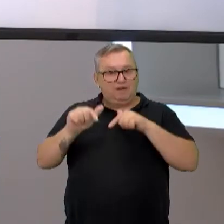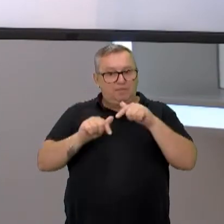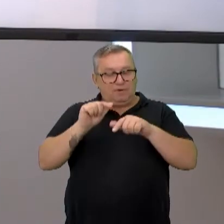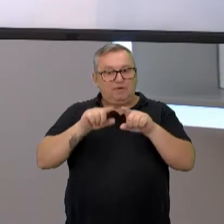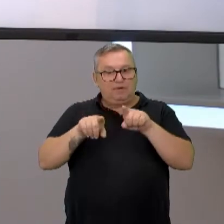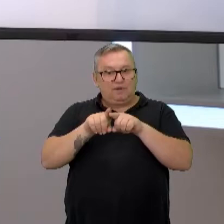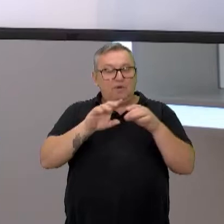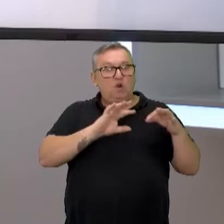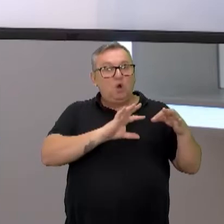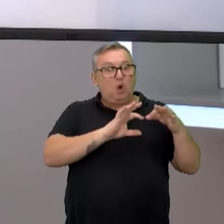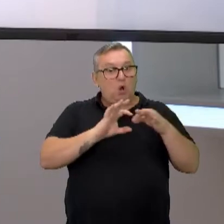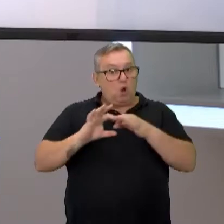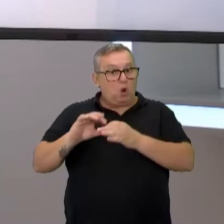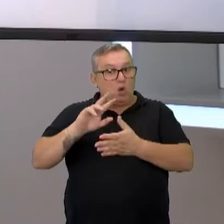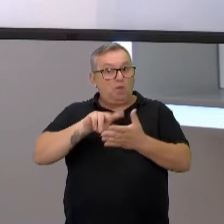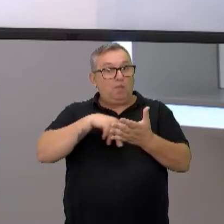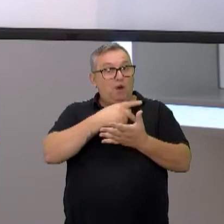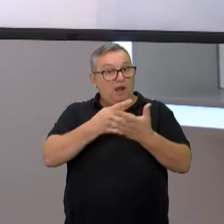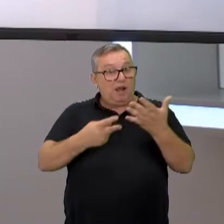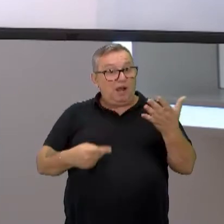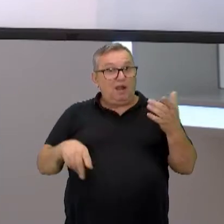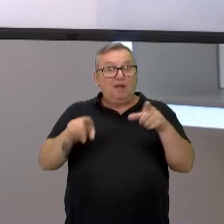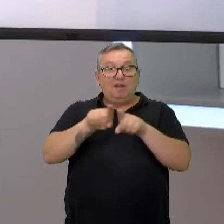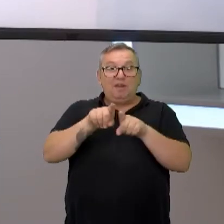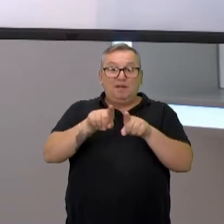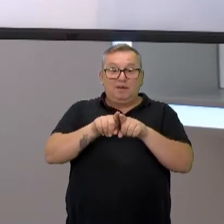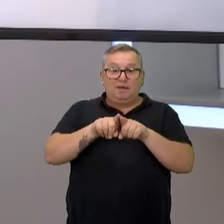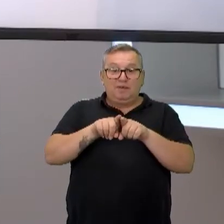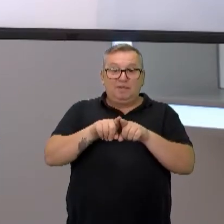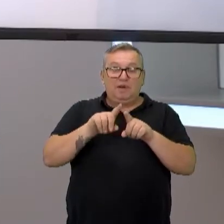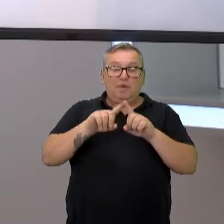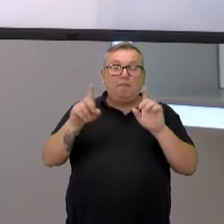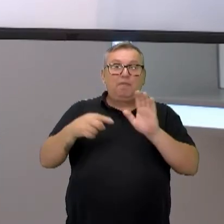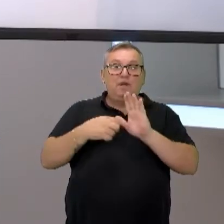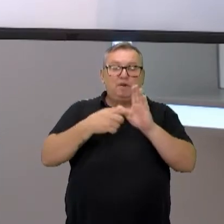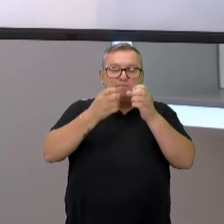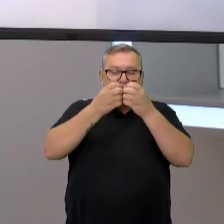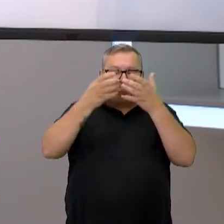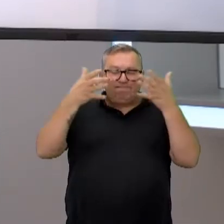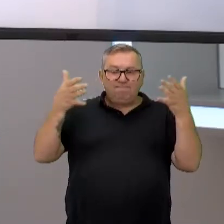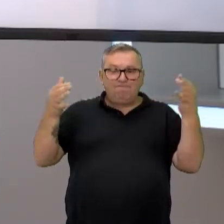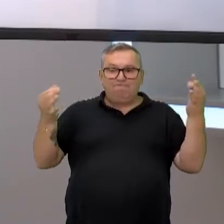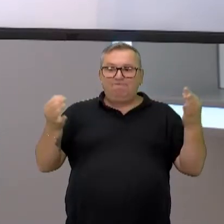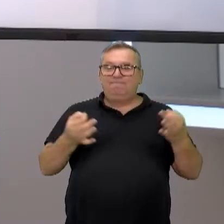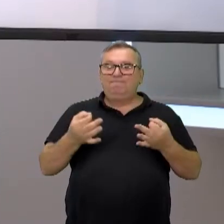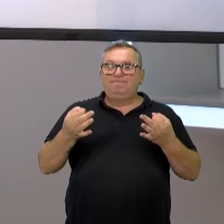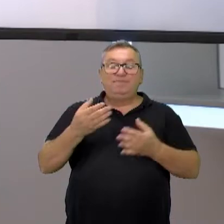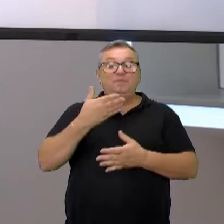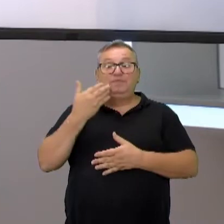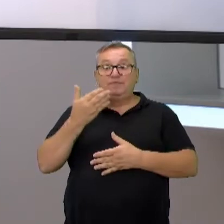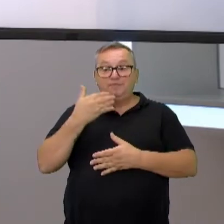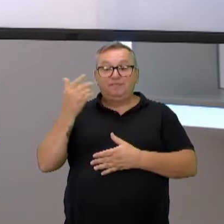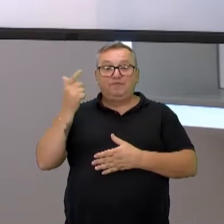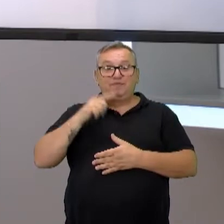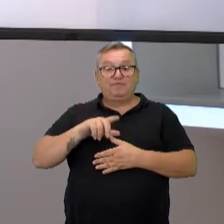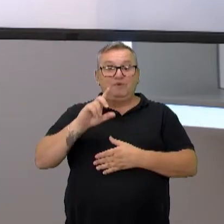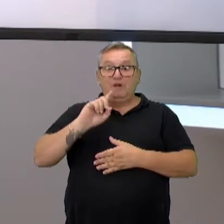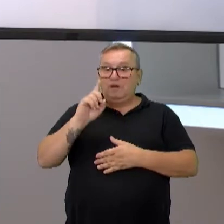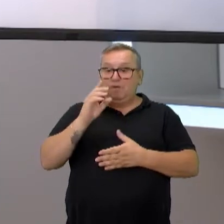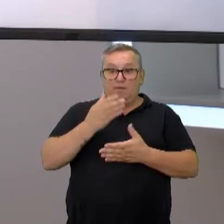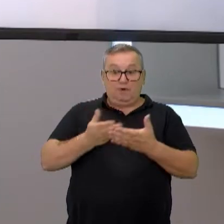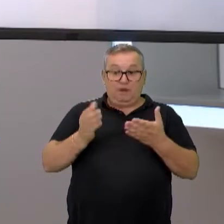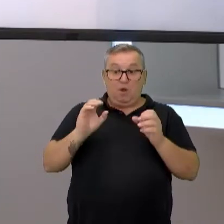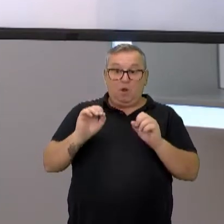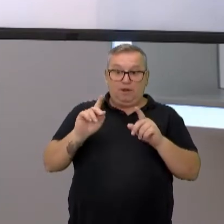com texto poético, a gente trabalhou com uma linguagem bem explícita, bem específica, bem facinho para a gente não se